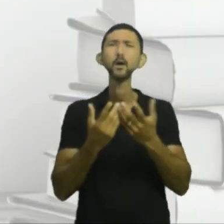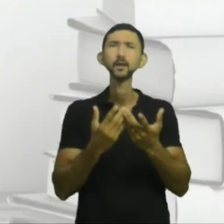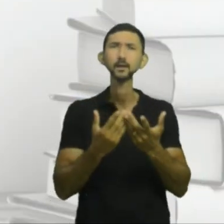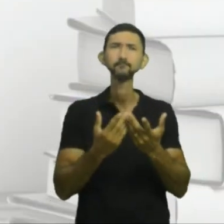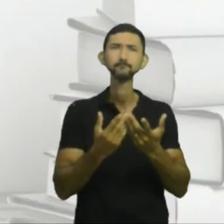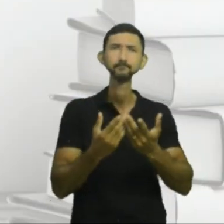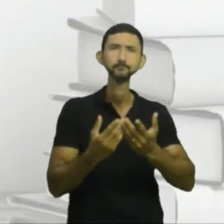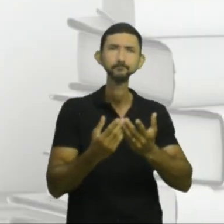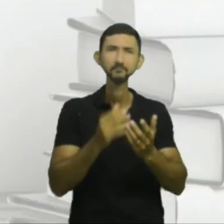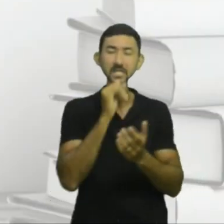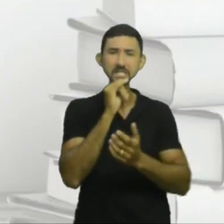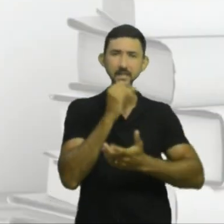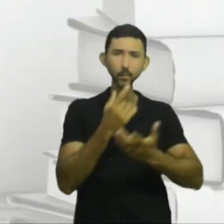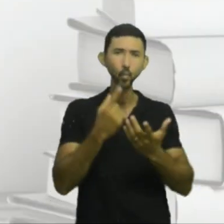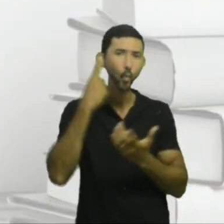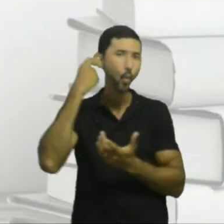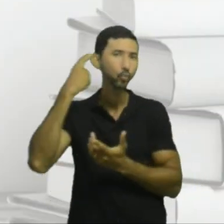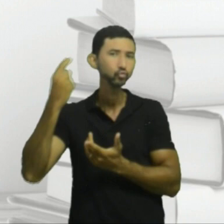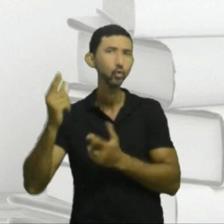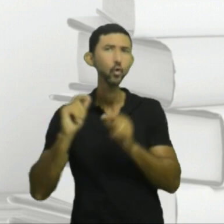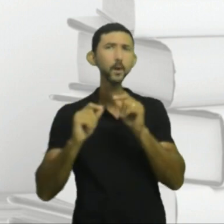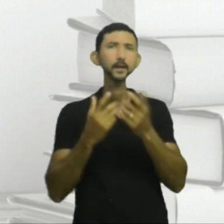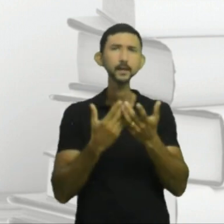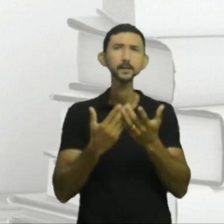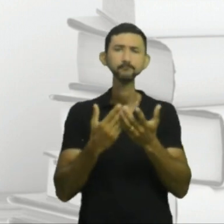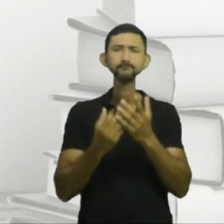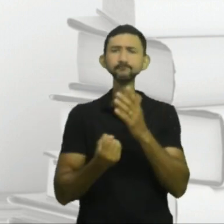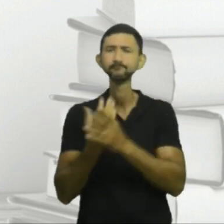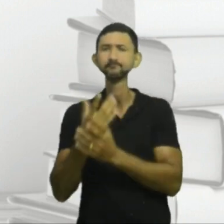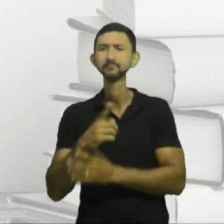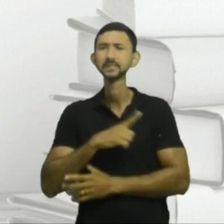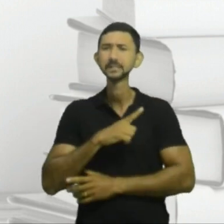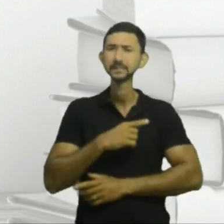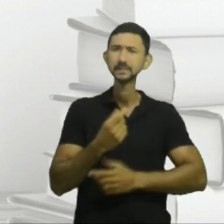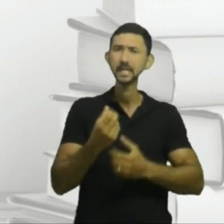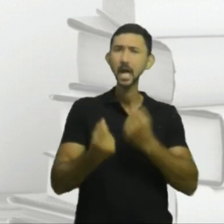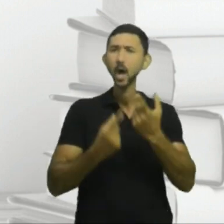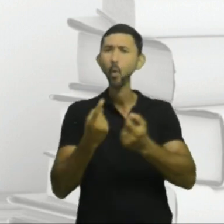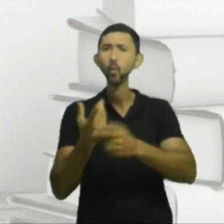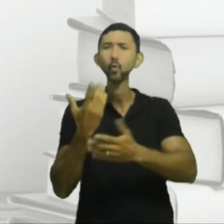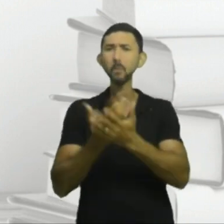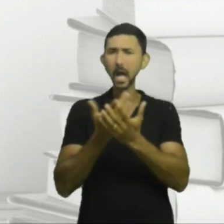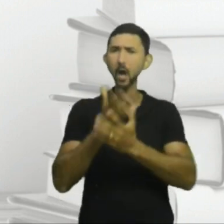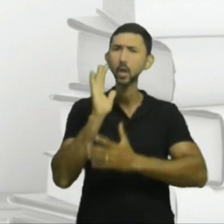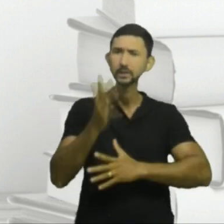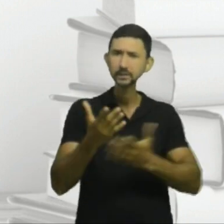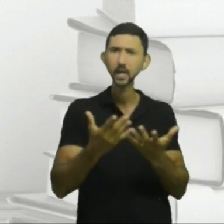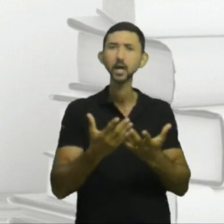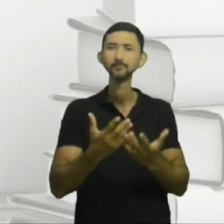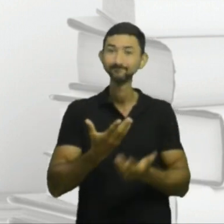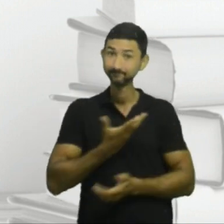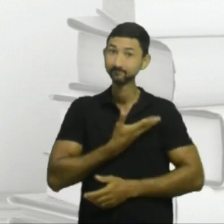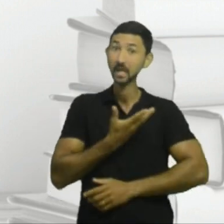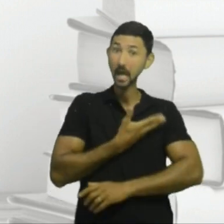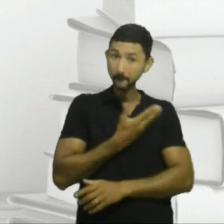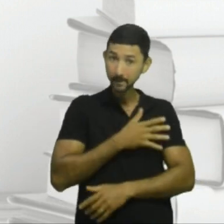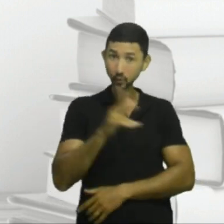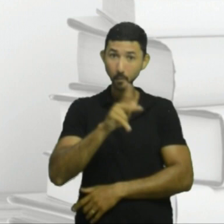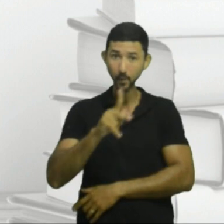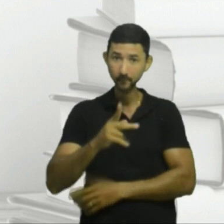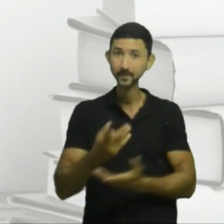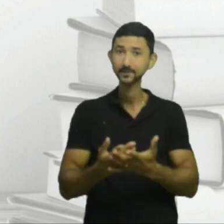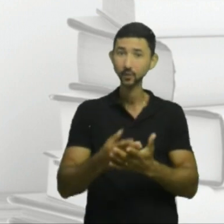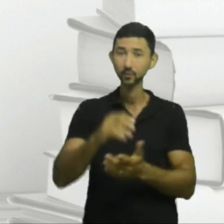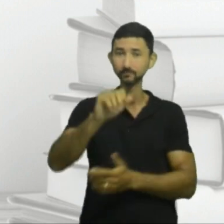as sonoridades que existem, e eu sei que em algumas aulas já foi dito isso por um grande amigo e professor,